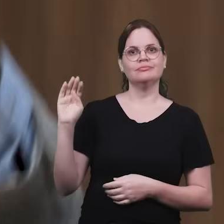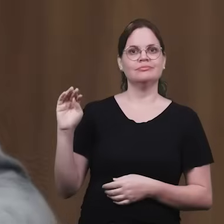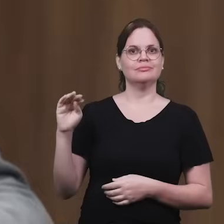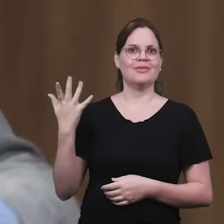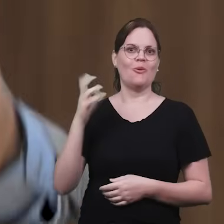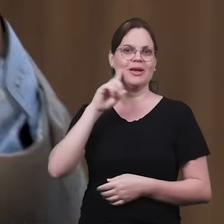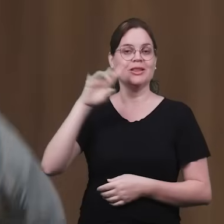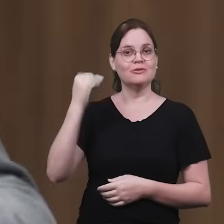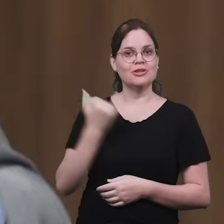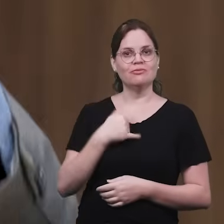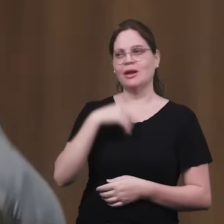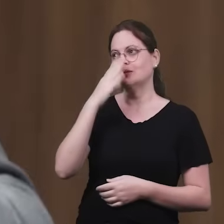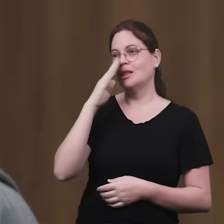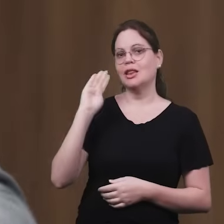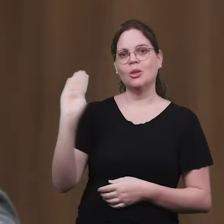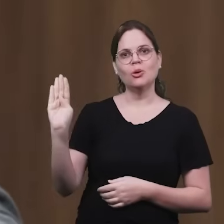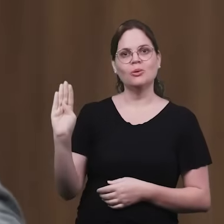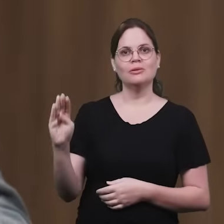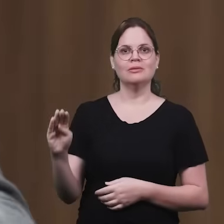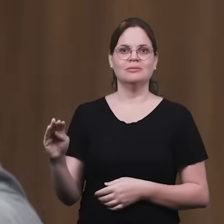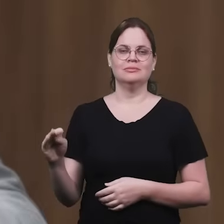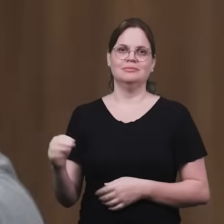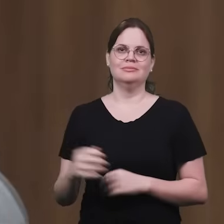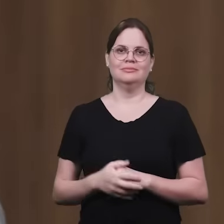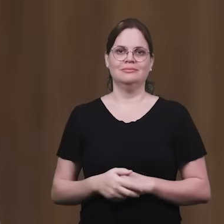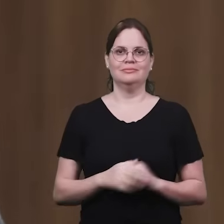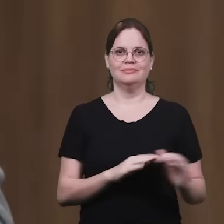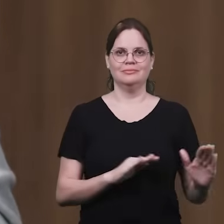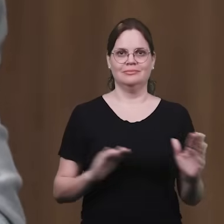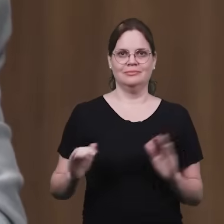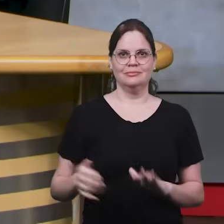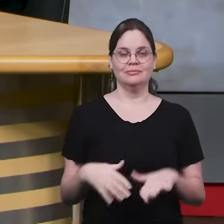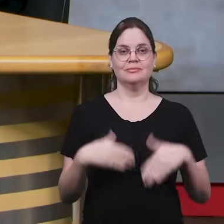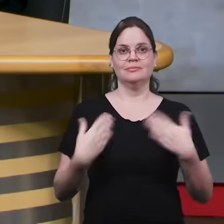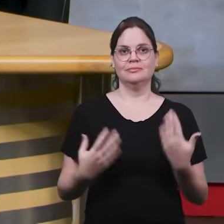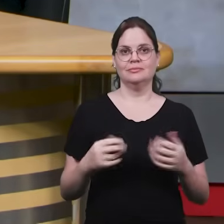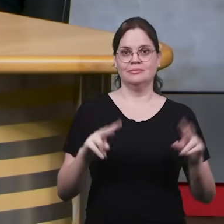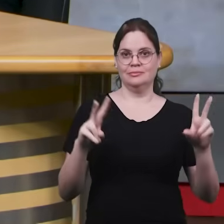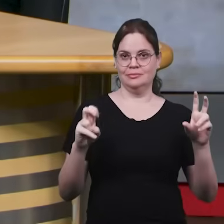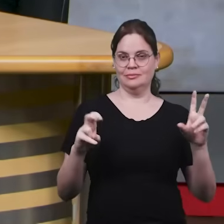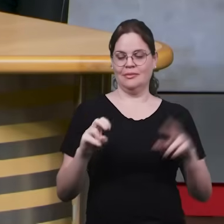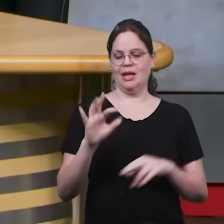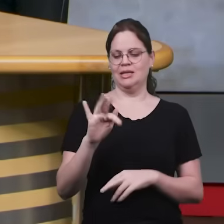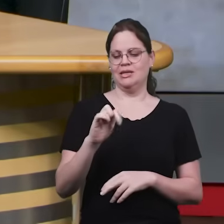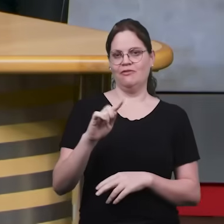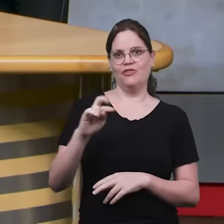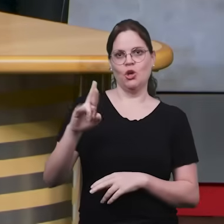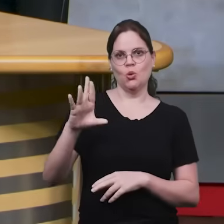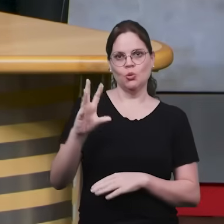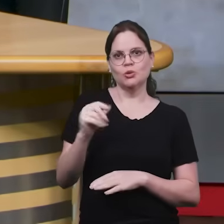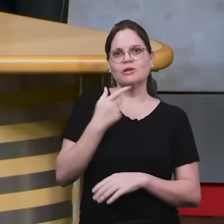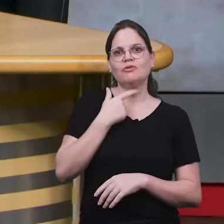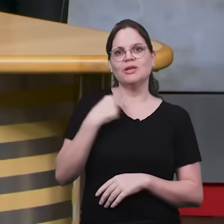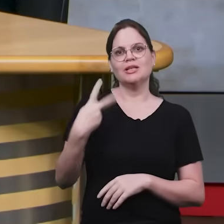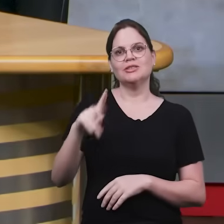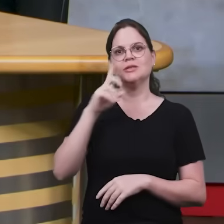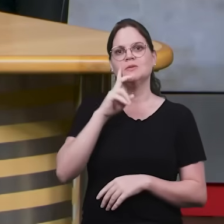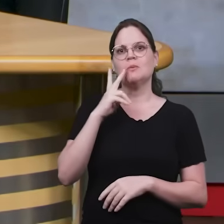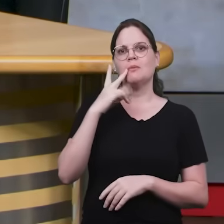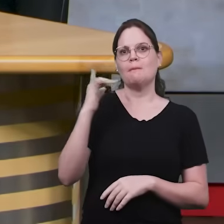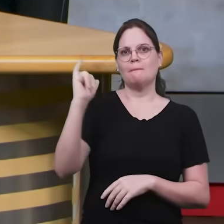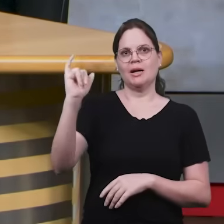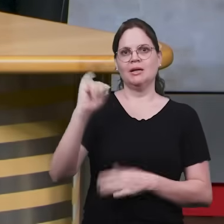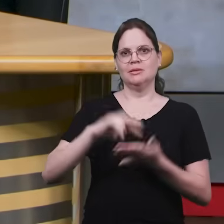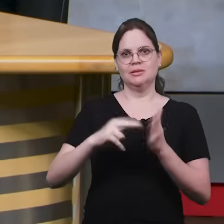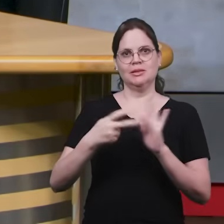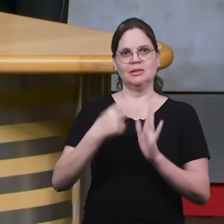melhor filtro que ela poderia ter utilizado, que é a vontade do Pai. Então esse filtro da vontade do Pai já se torna para nós